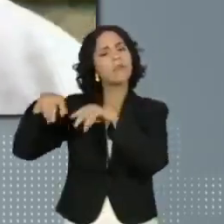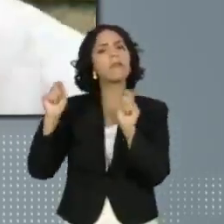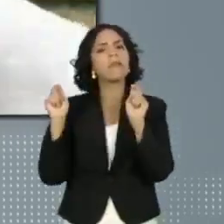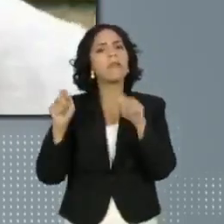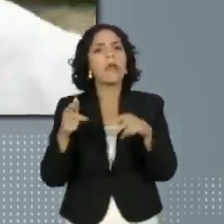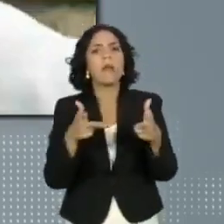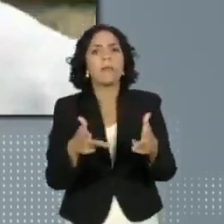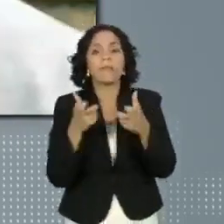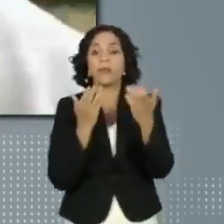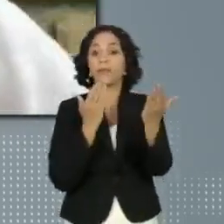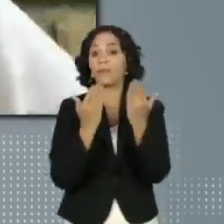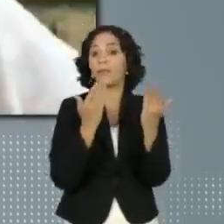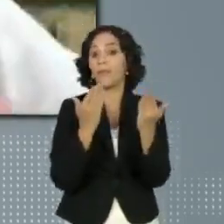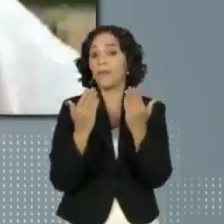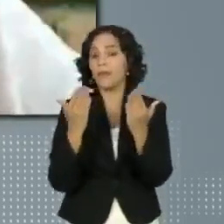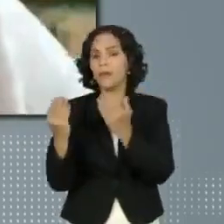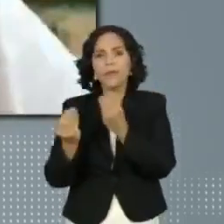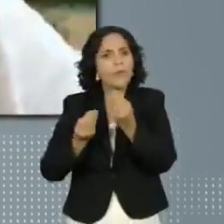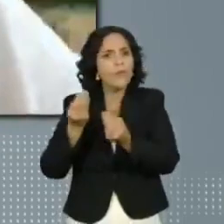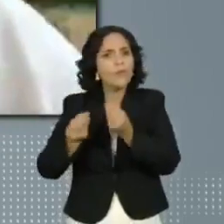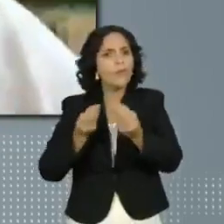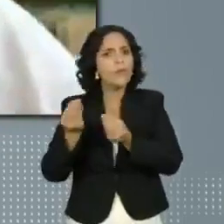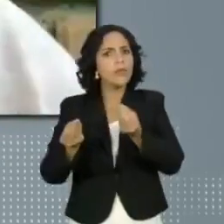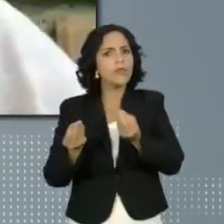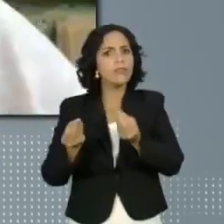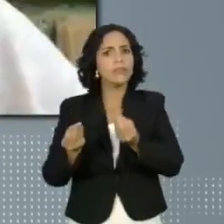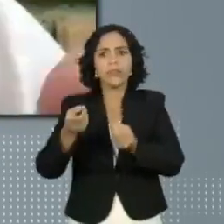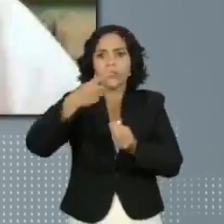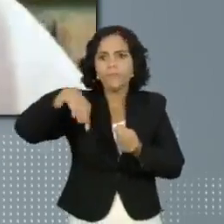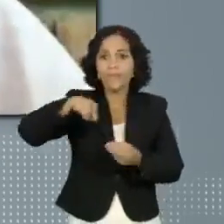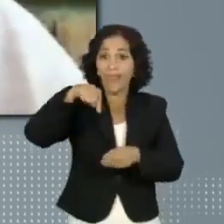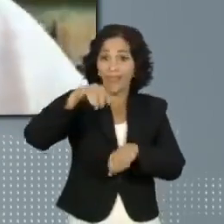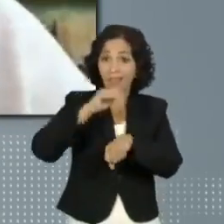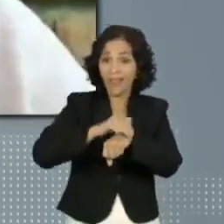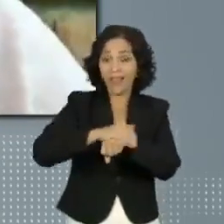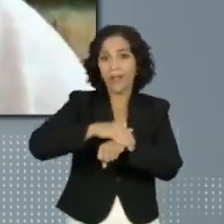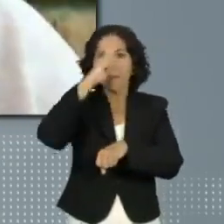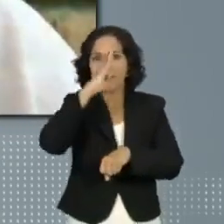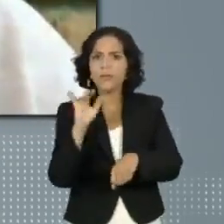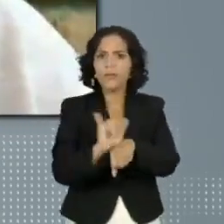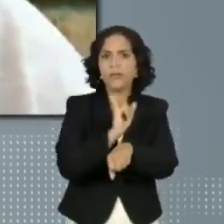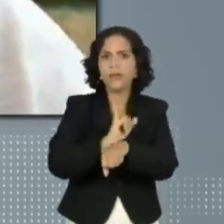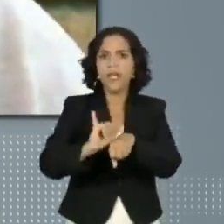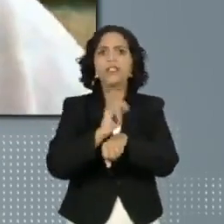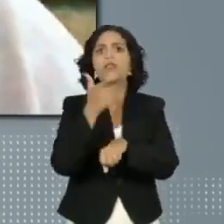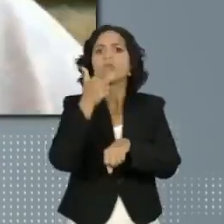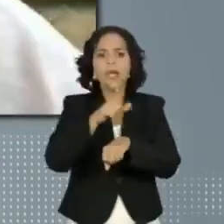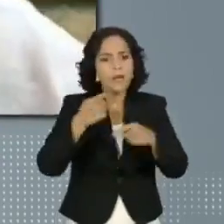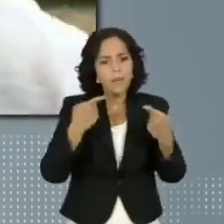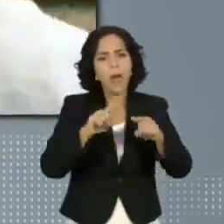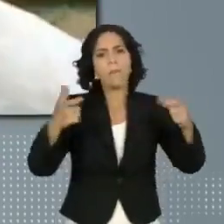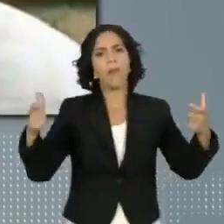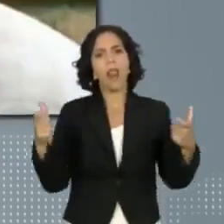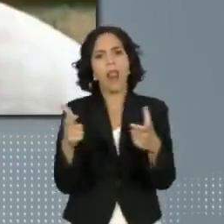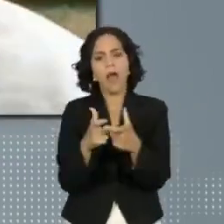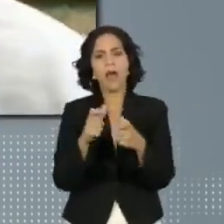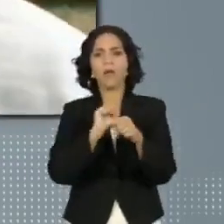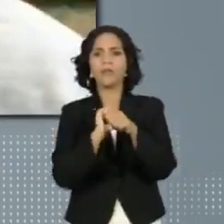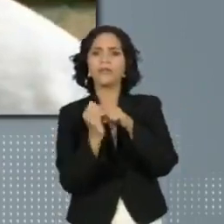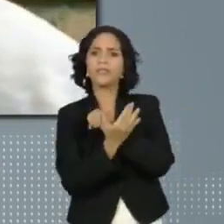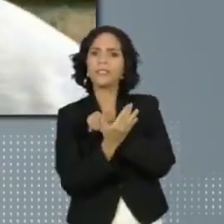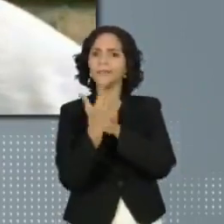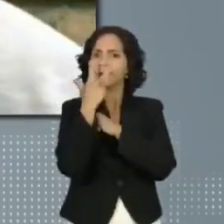medida comparativa de como que nossas medidas e nossas estratégias de enfrentamento, elas foram de